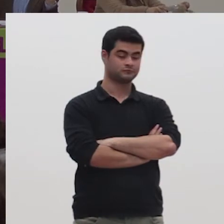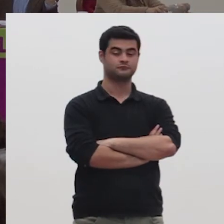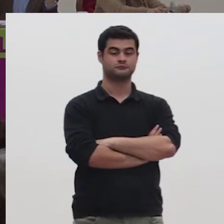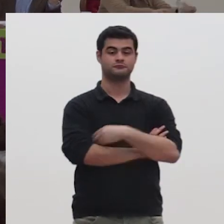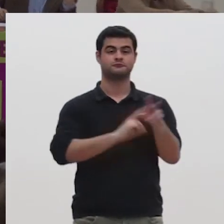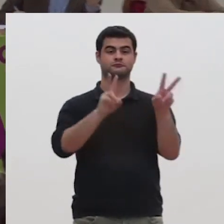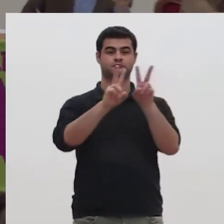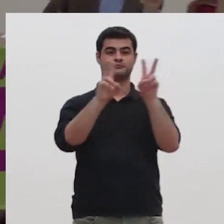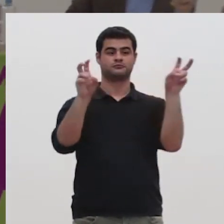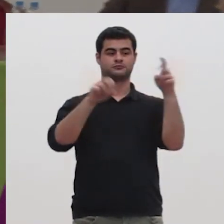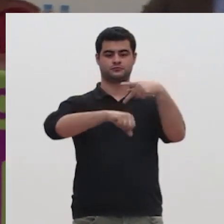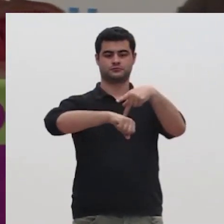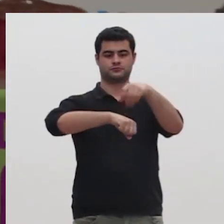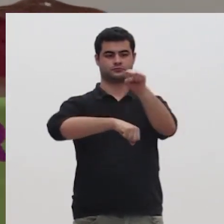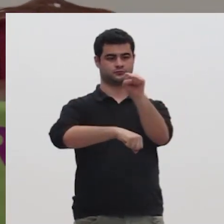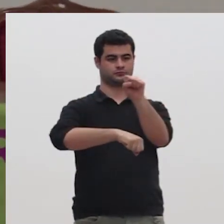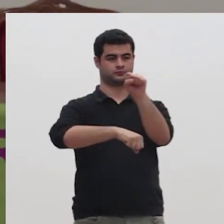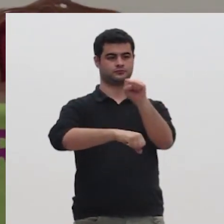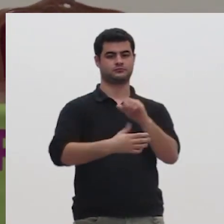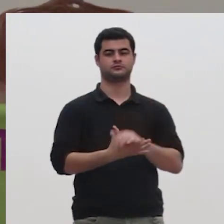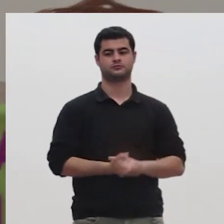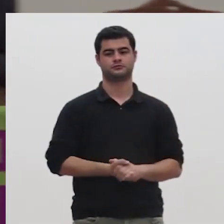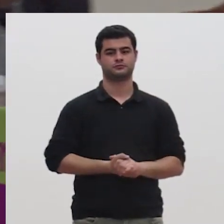O tema é pós-graduação.